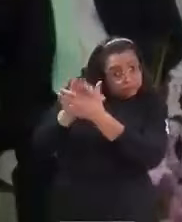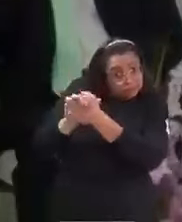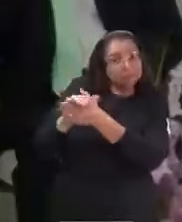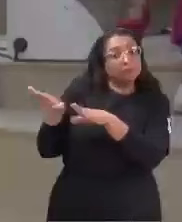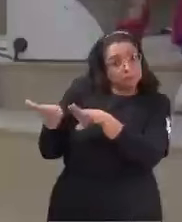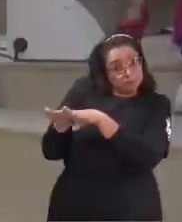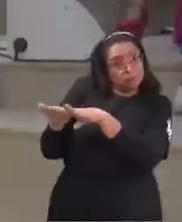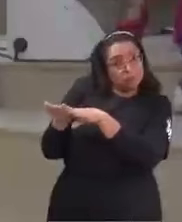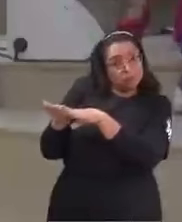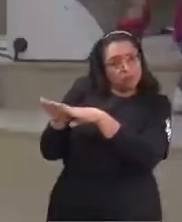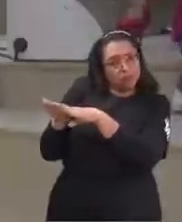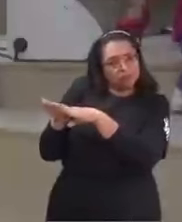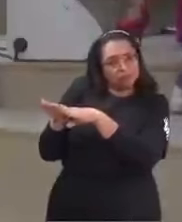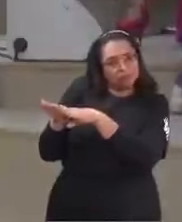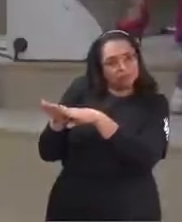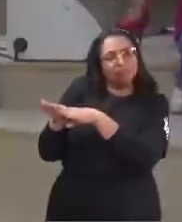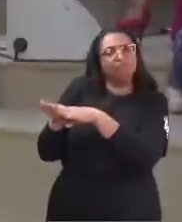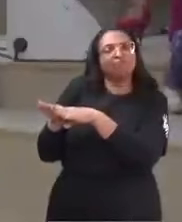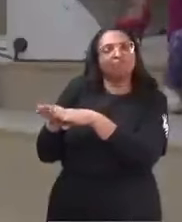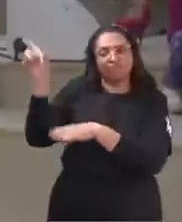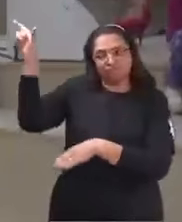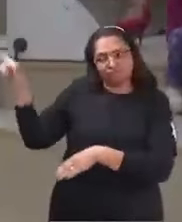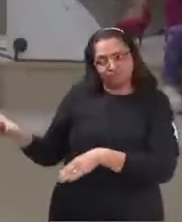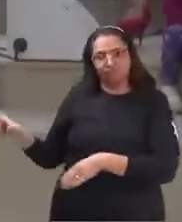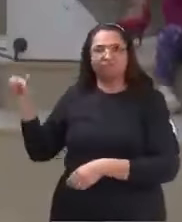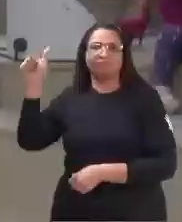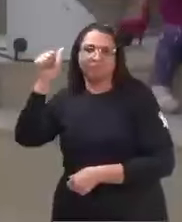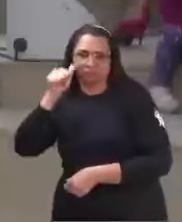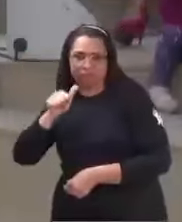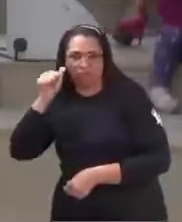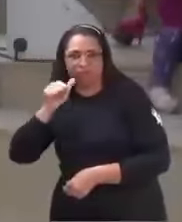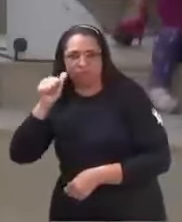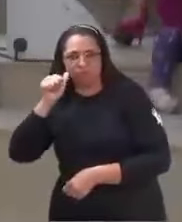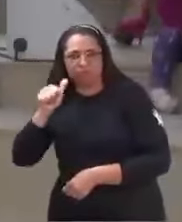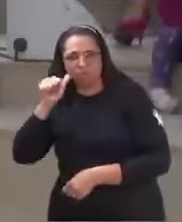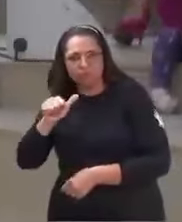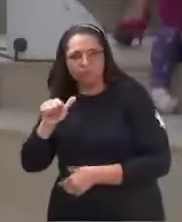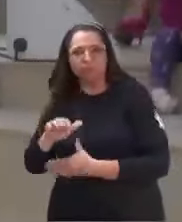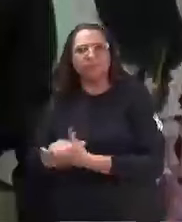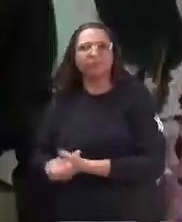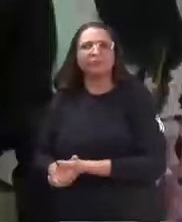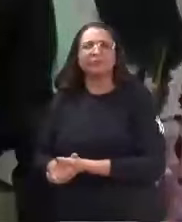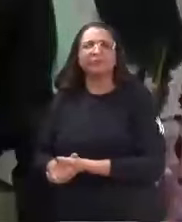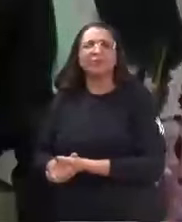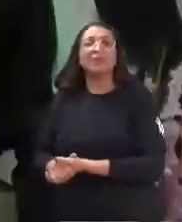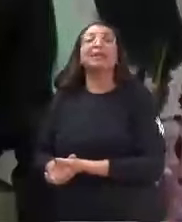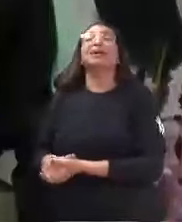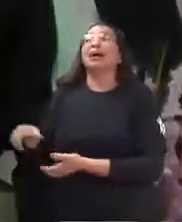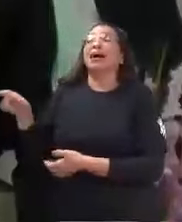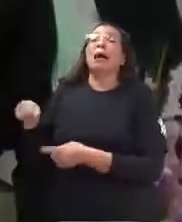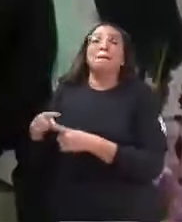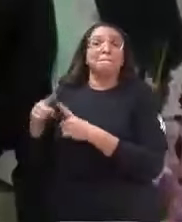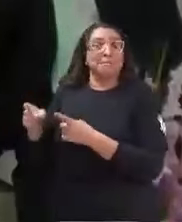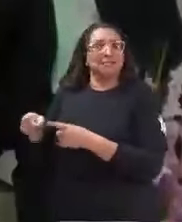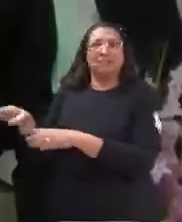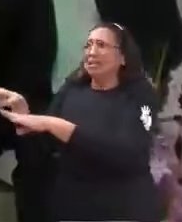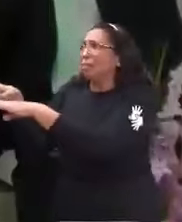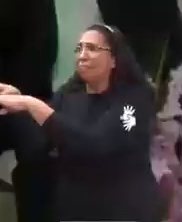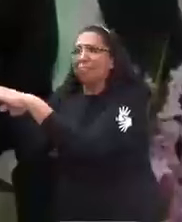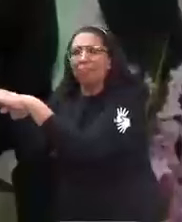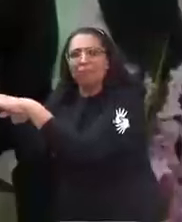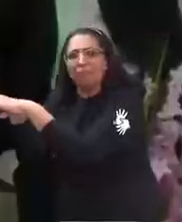esposa ele casa e para nascer Jacó e Isaú foi uma